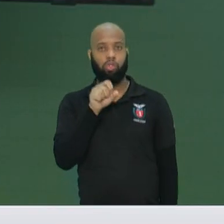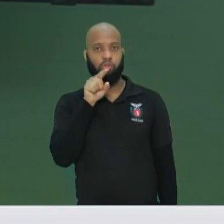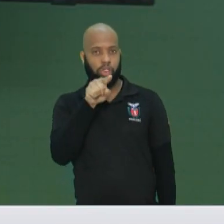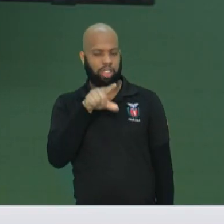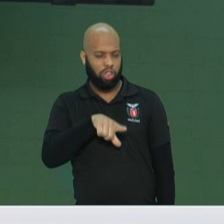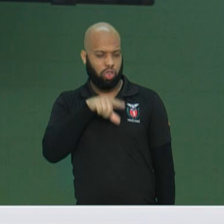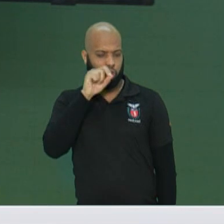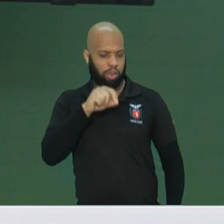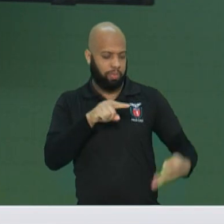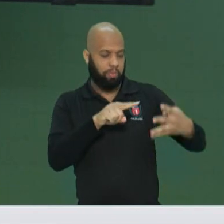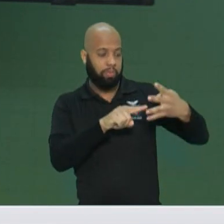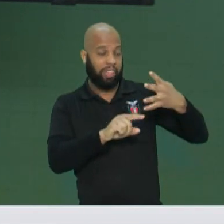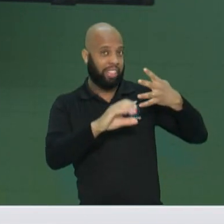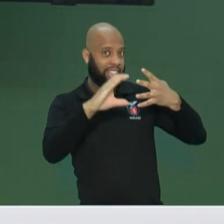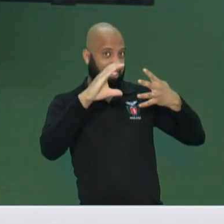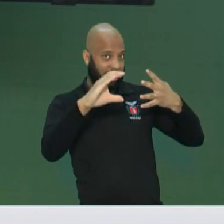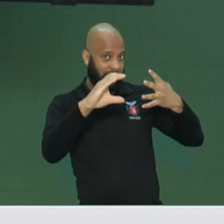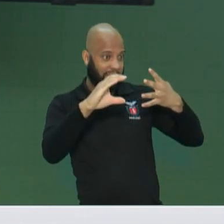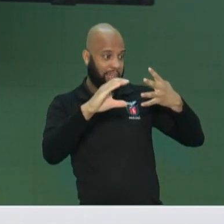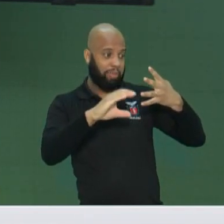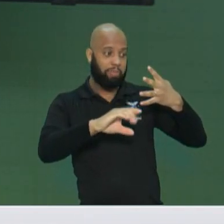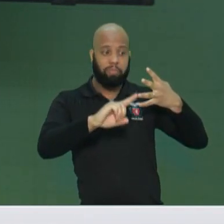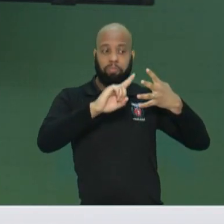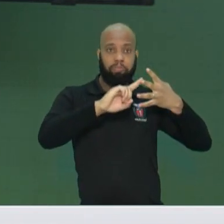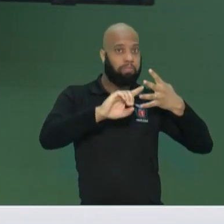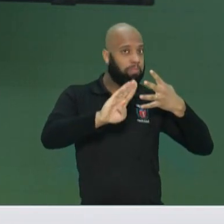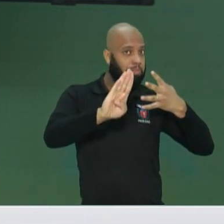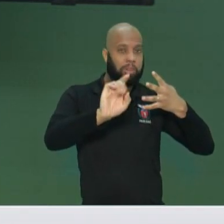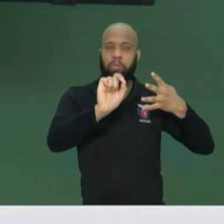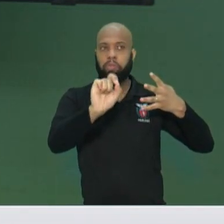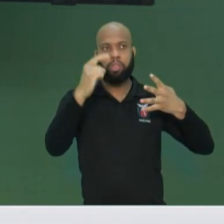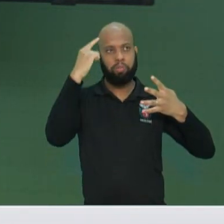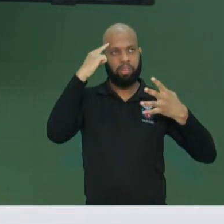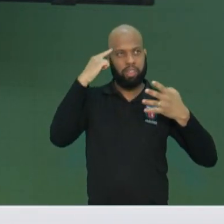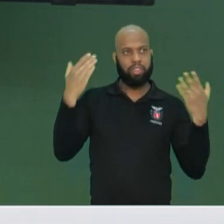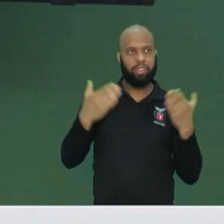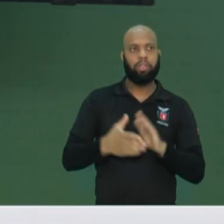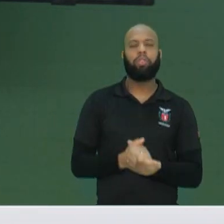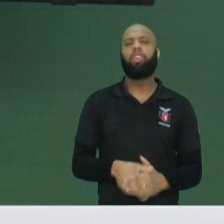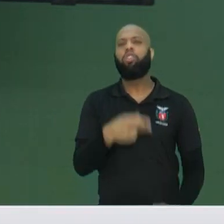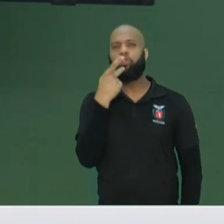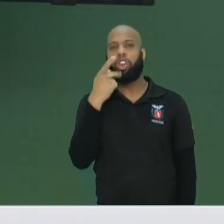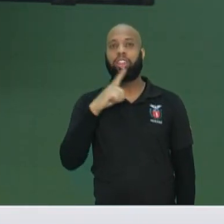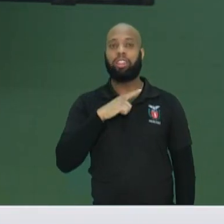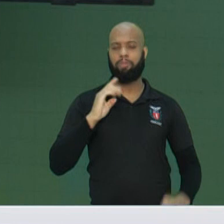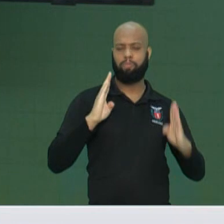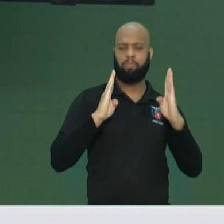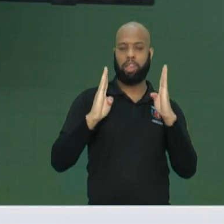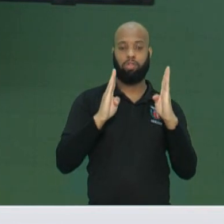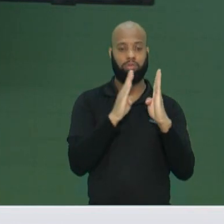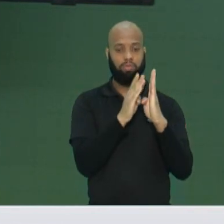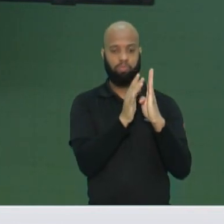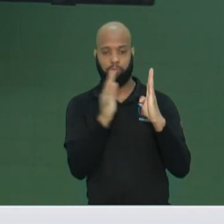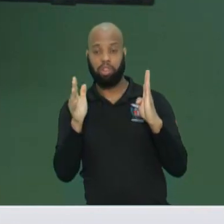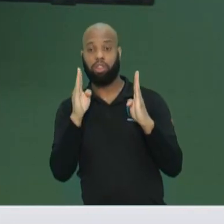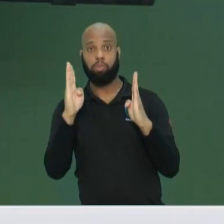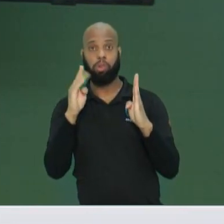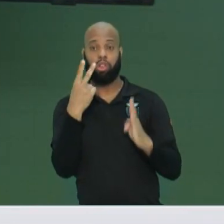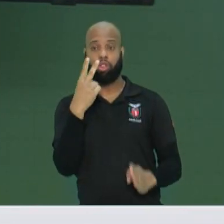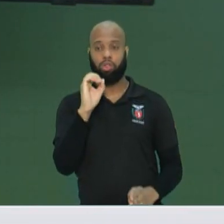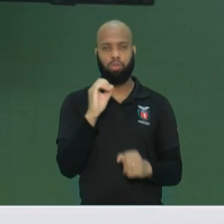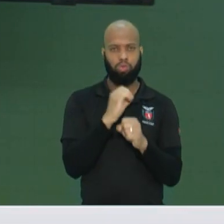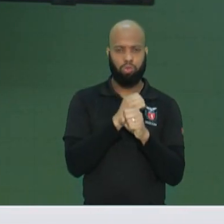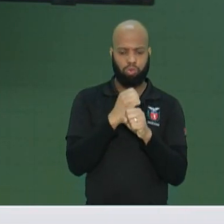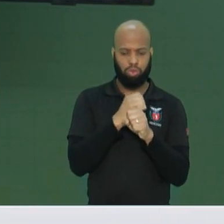letra C? Você marcou a letra B? Vamos pensar um pouquinho? Ele disse no período de 2 anos. Então, eu dividi aqui, ó,